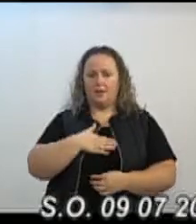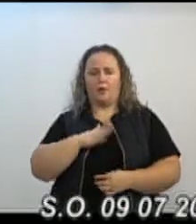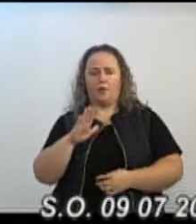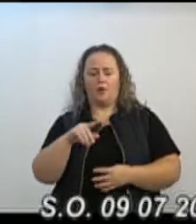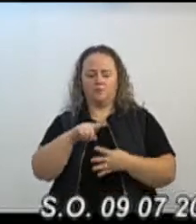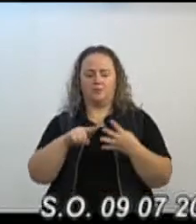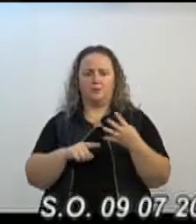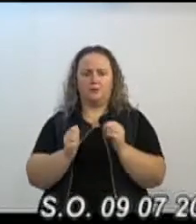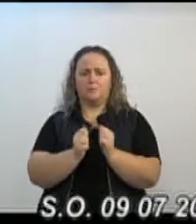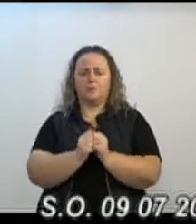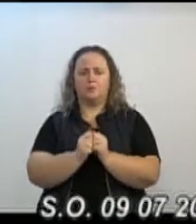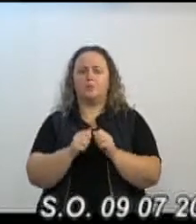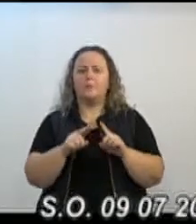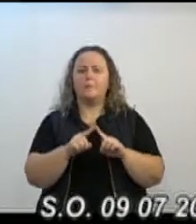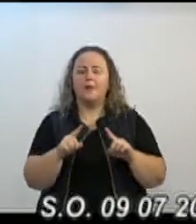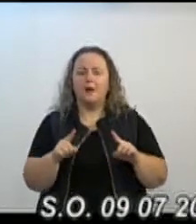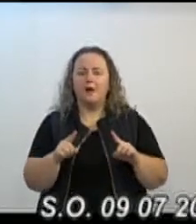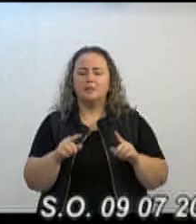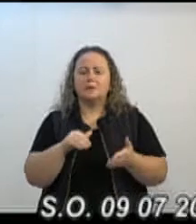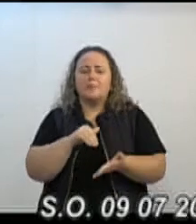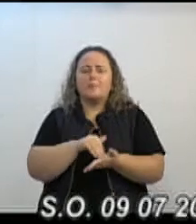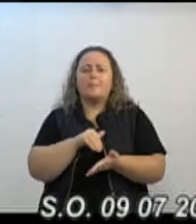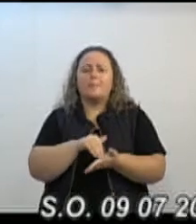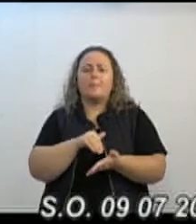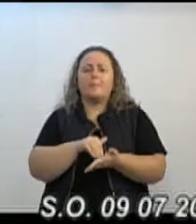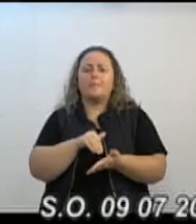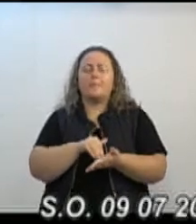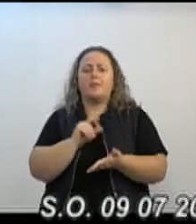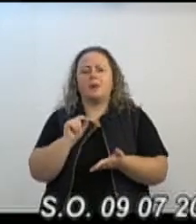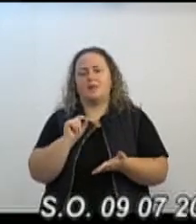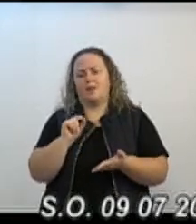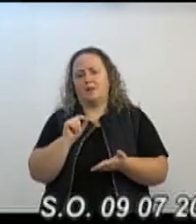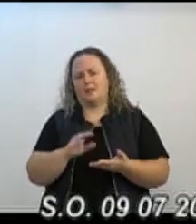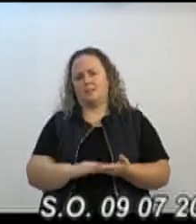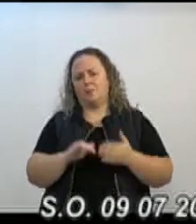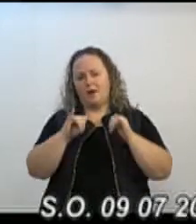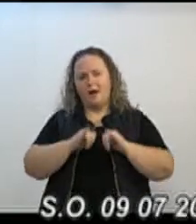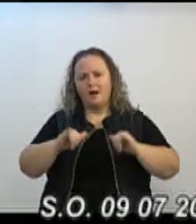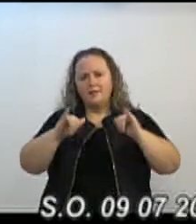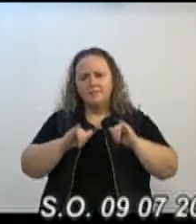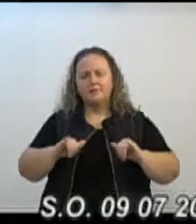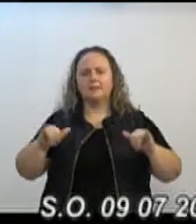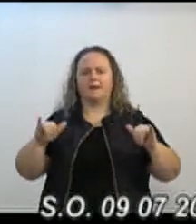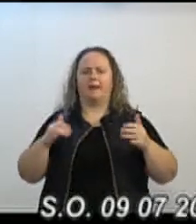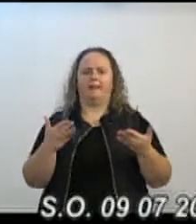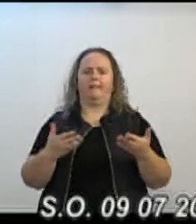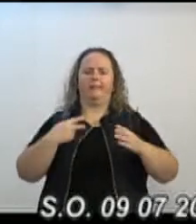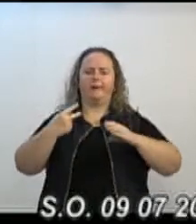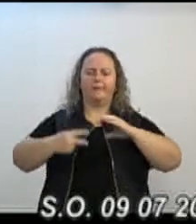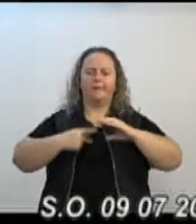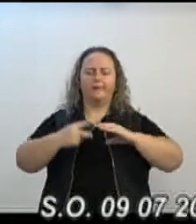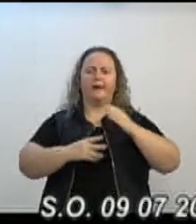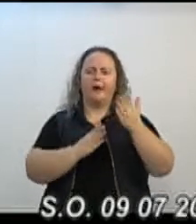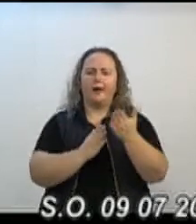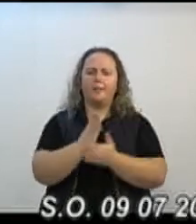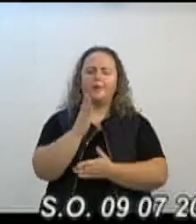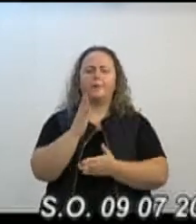excluídos, mas, ao menos, na imprensa, ele que anunciasse que a Câmara aprovou